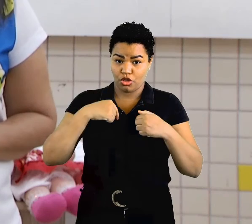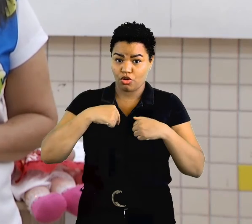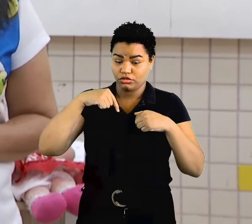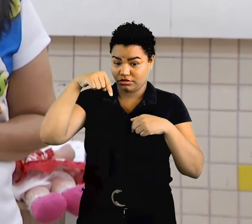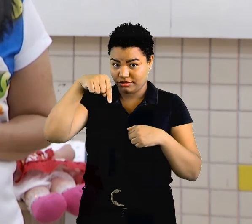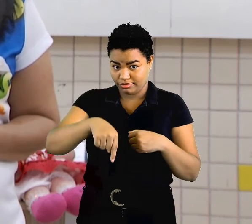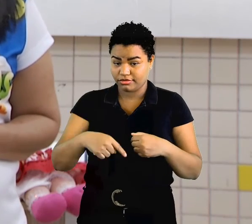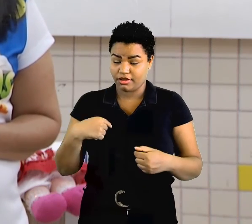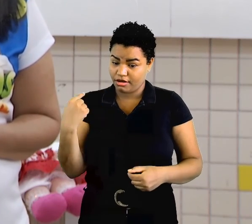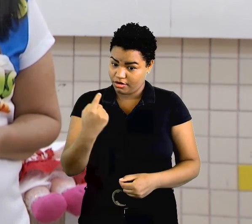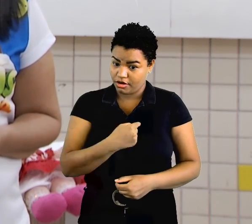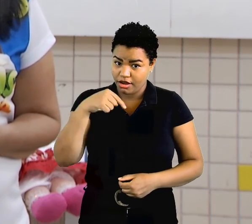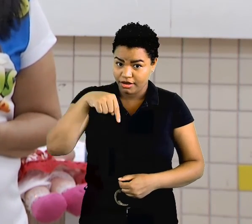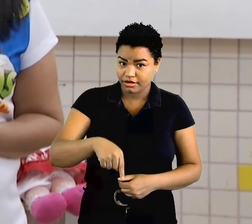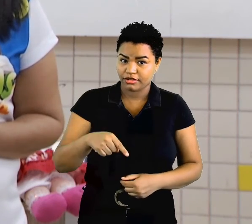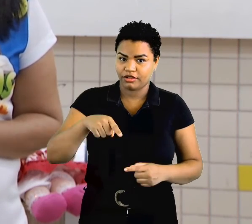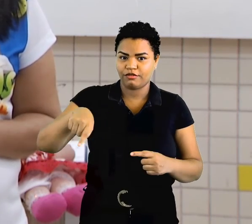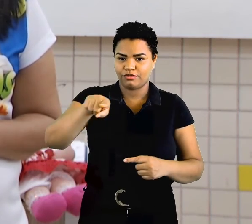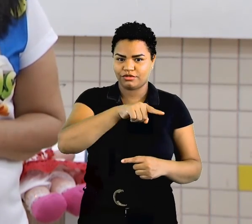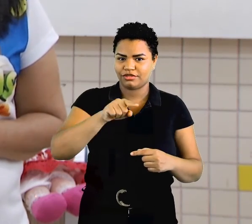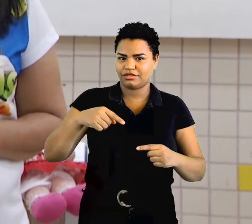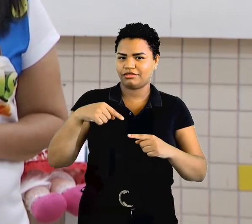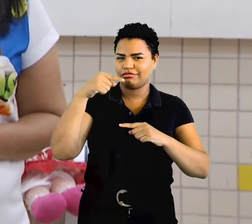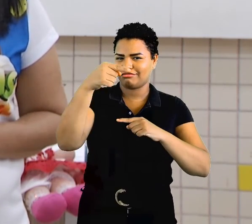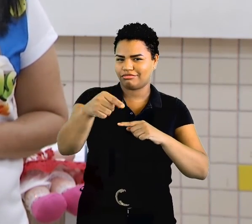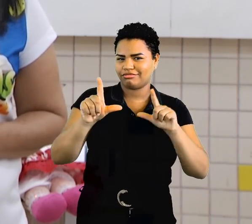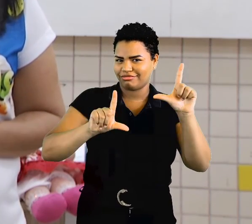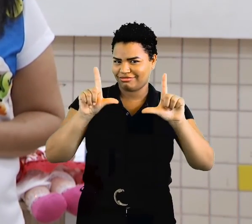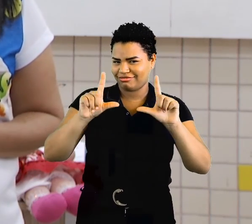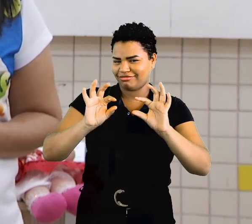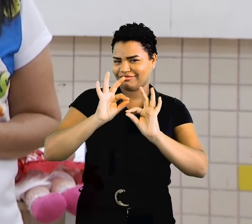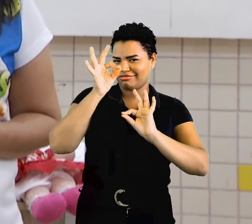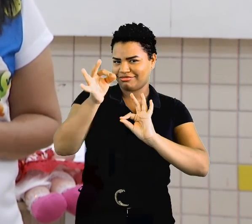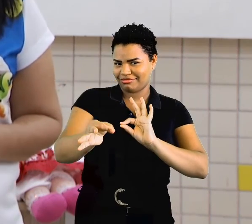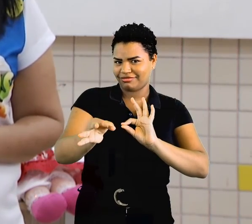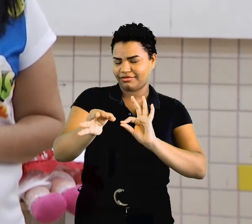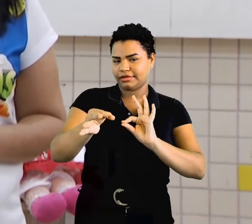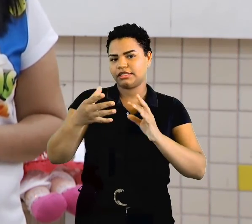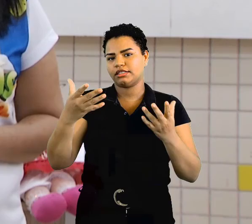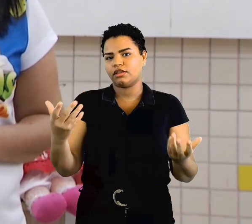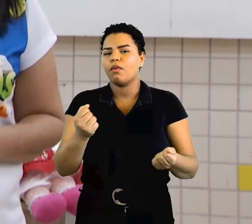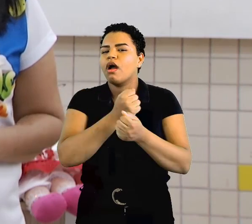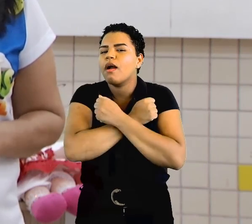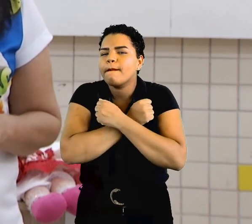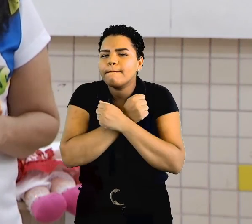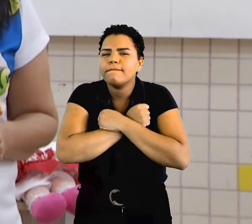carinhoso, um abraço virtual e meus pequenos, descanse, estude,